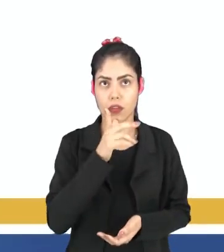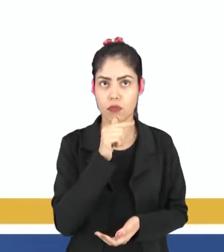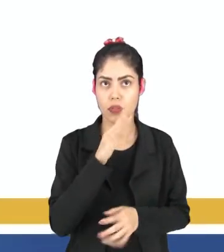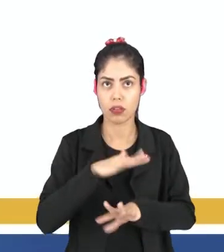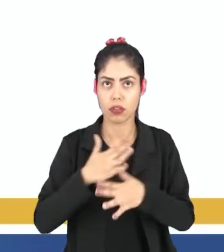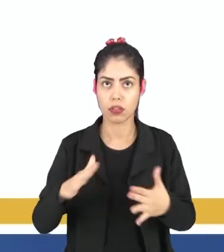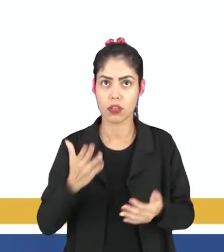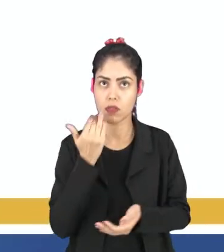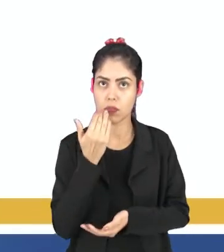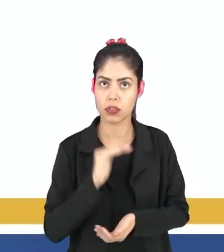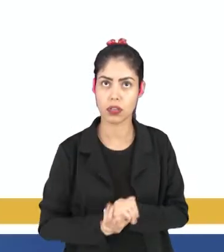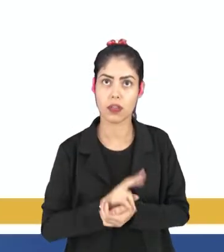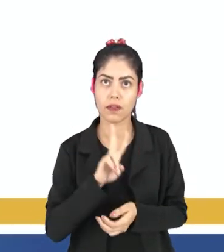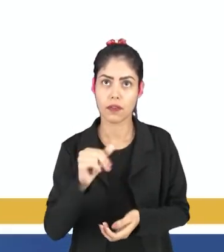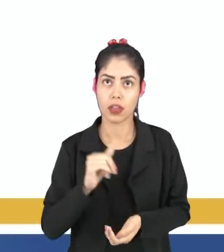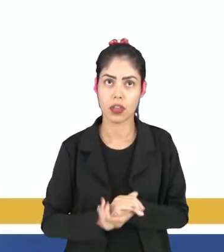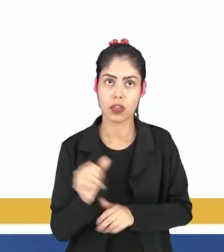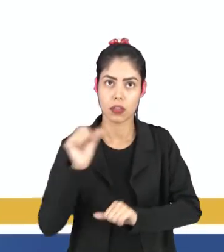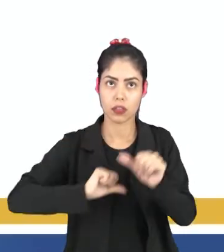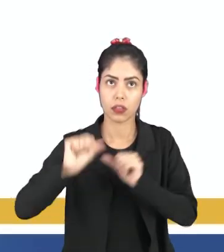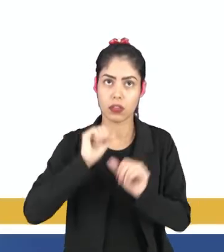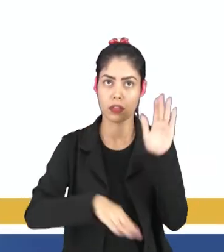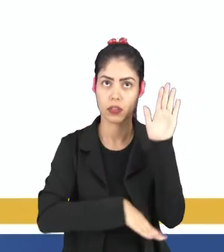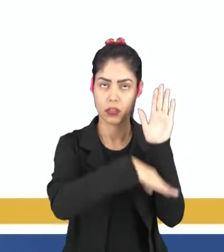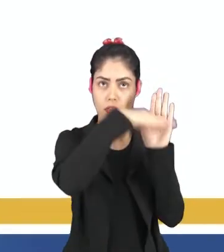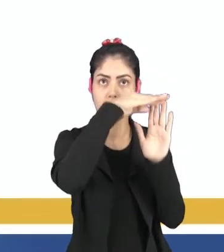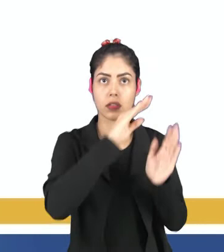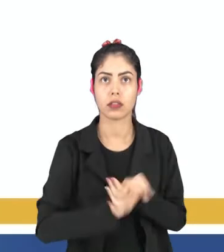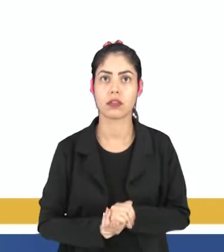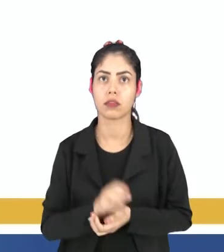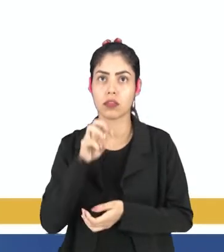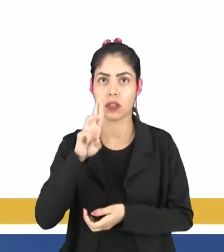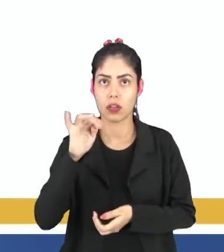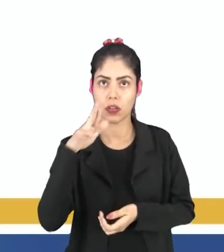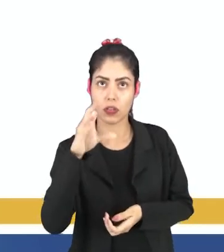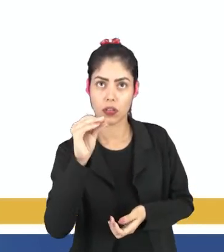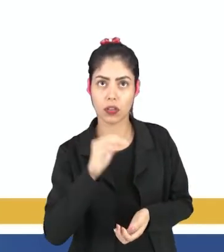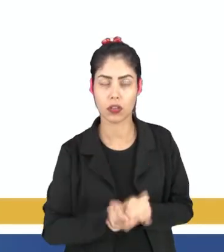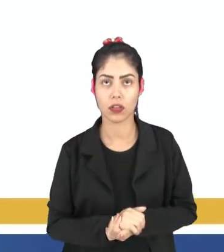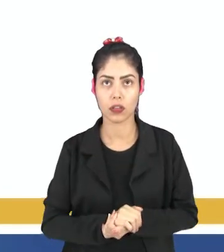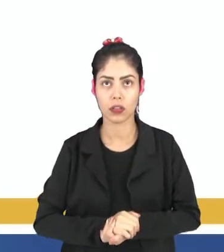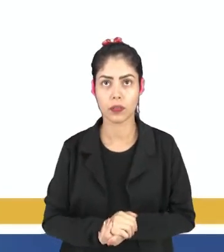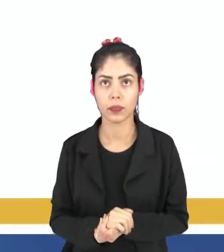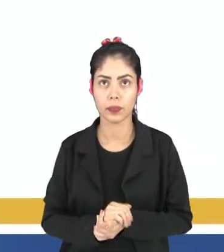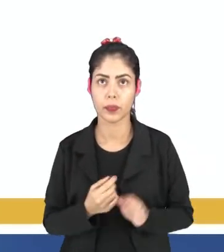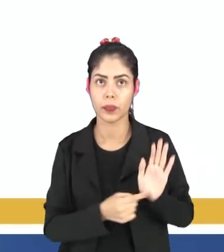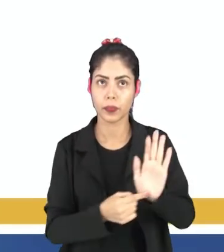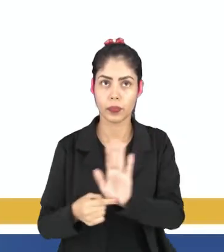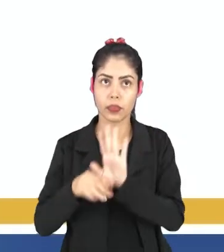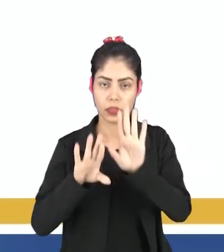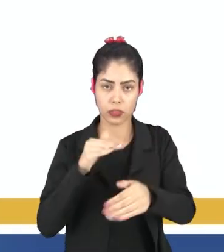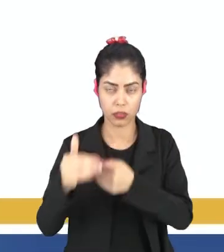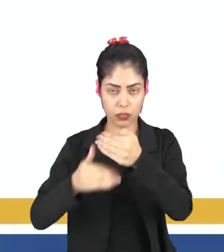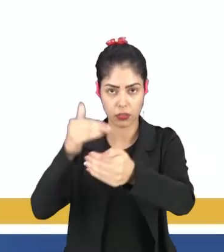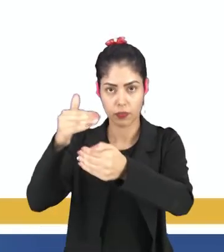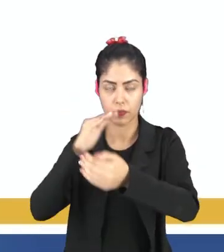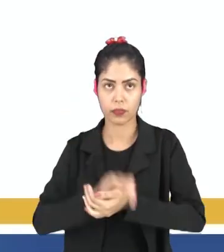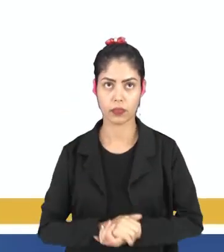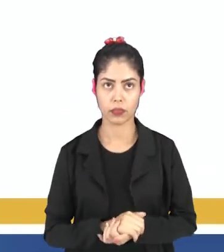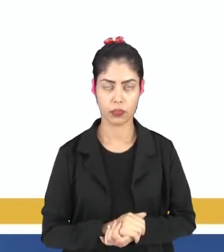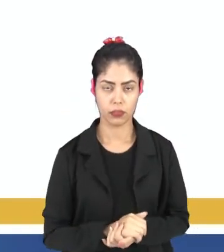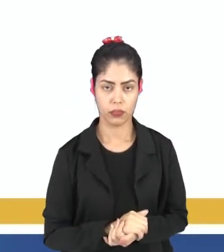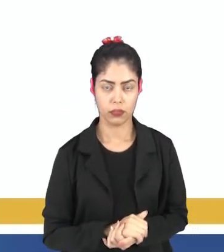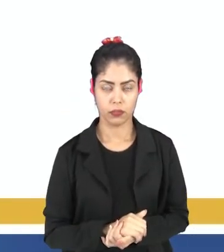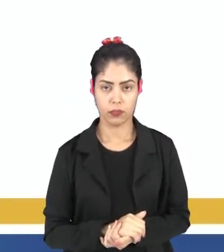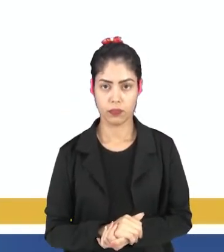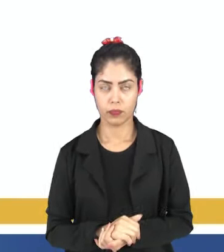retirar a água do alimento, são alteradas as condições de umidade que são favoráveis à vida dos micro-organismos, inibindo assim o seu